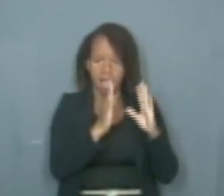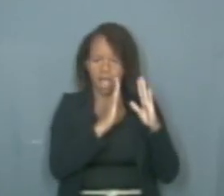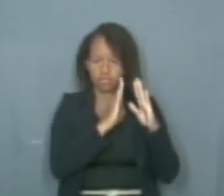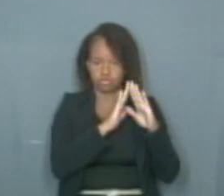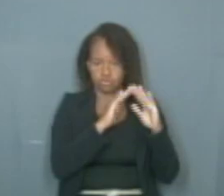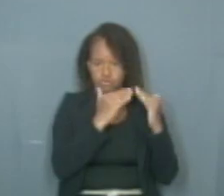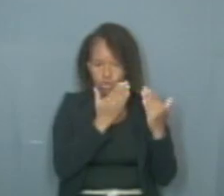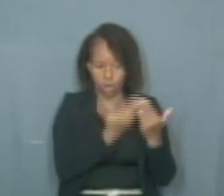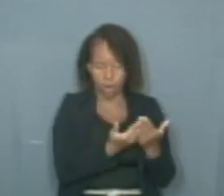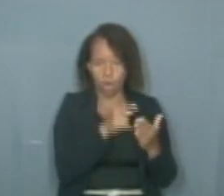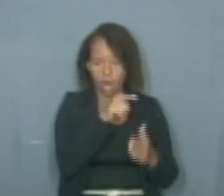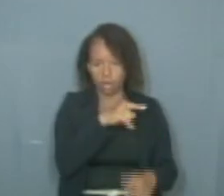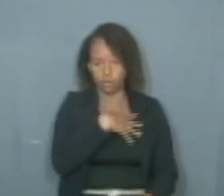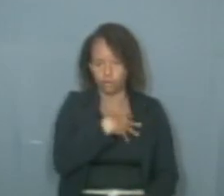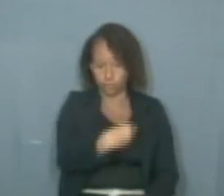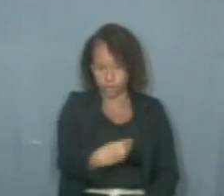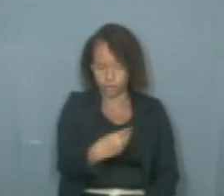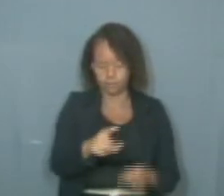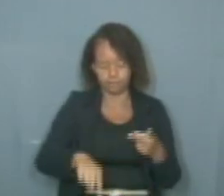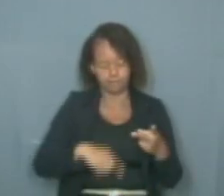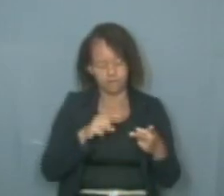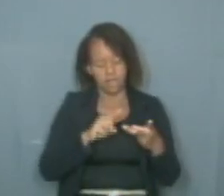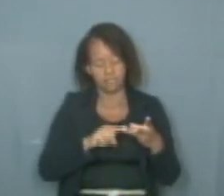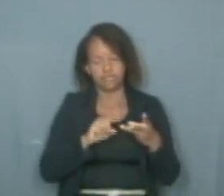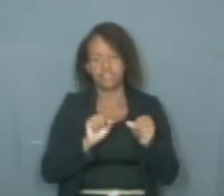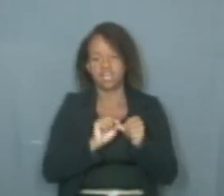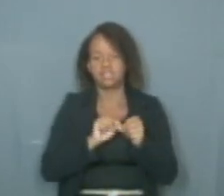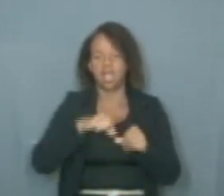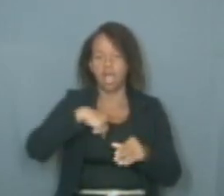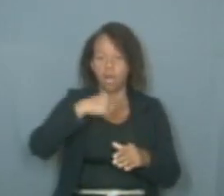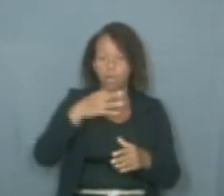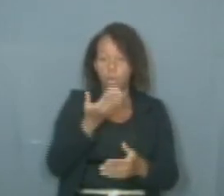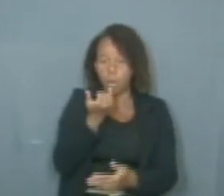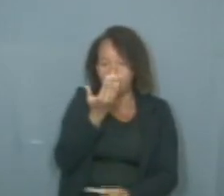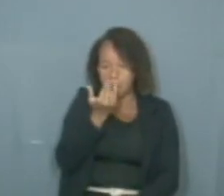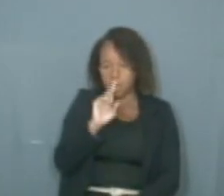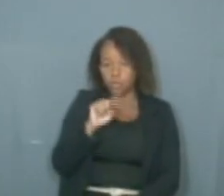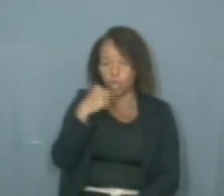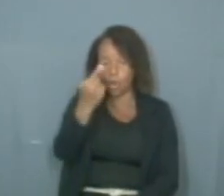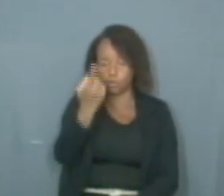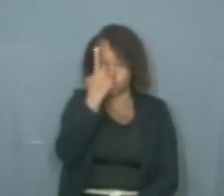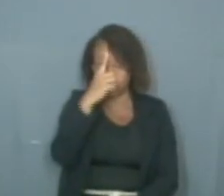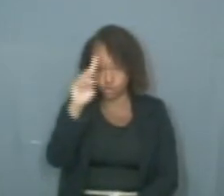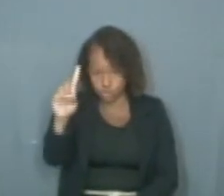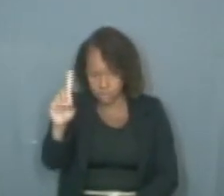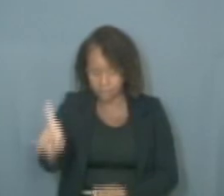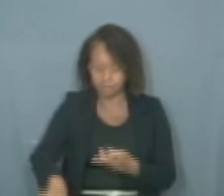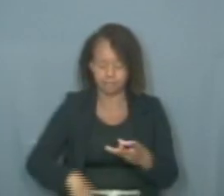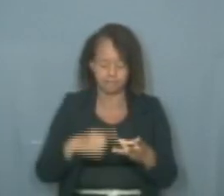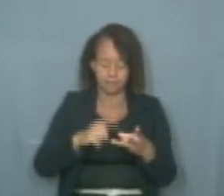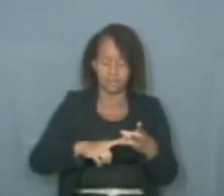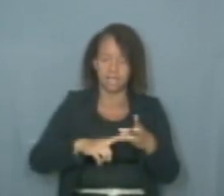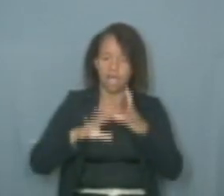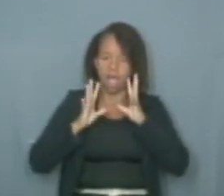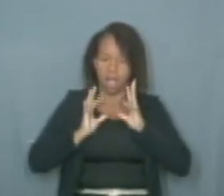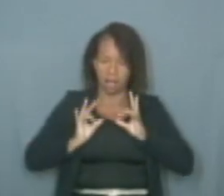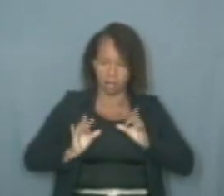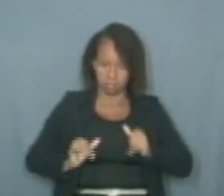do filho, ela tem que fazer a comida do dia seguinte, ela tem que arrumar a